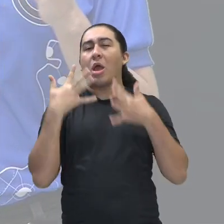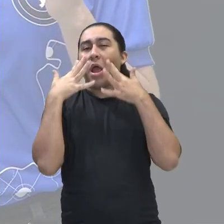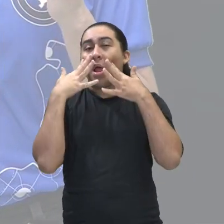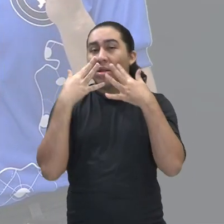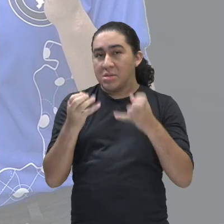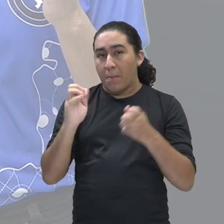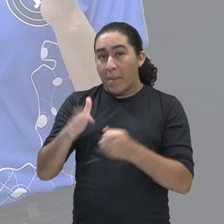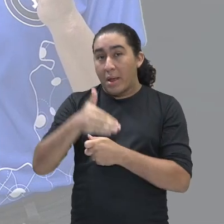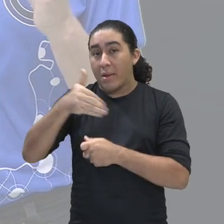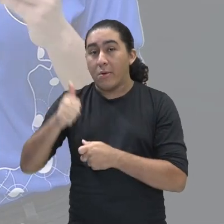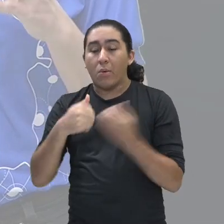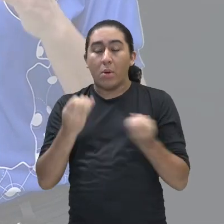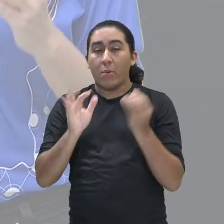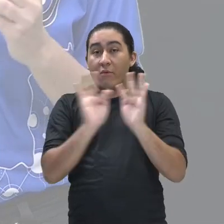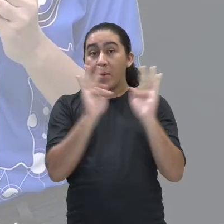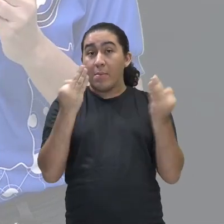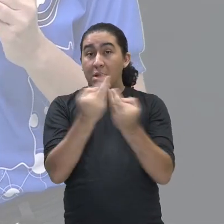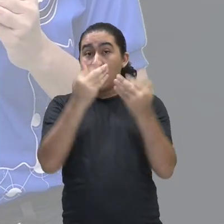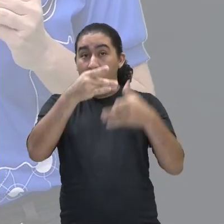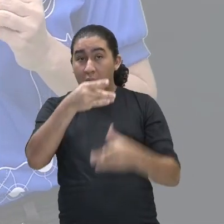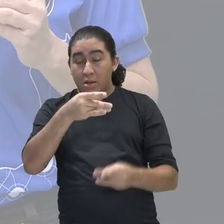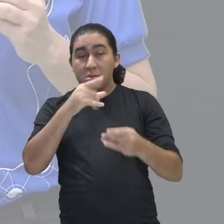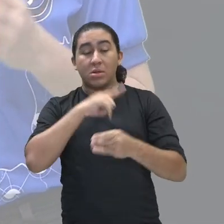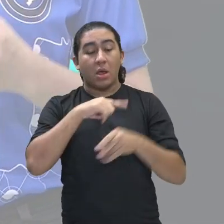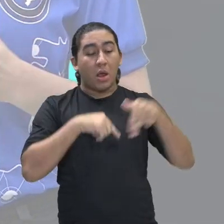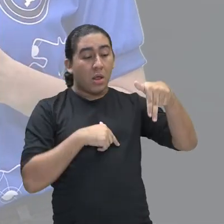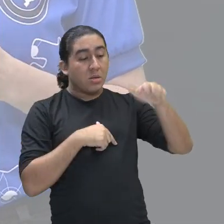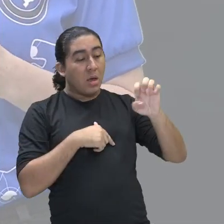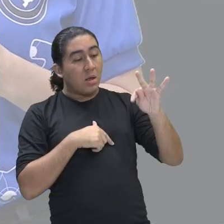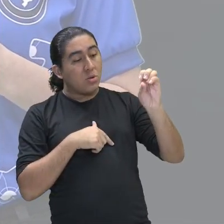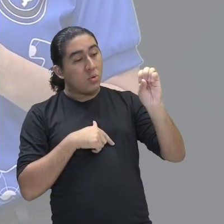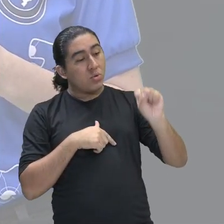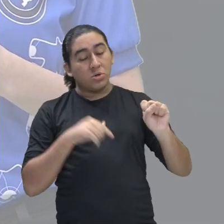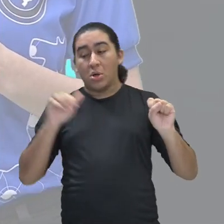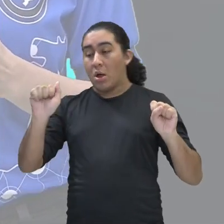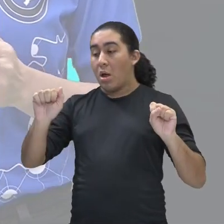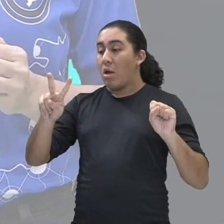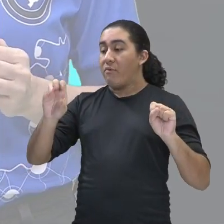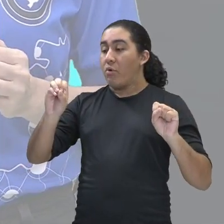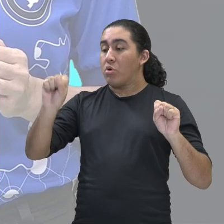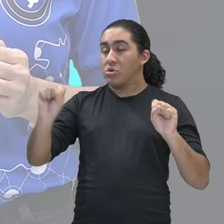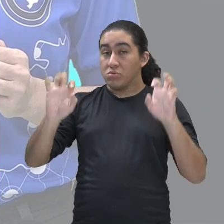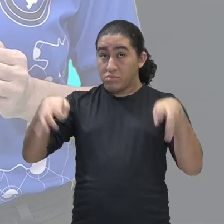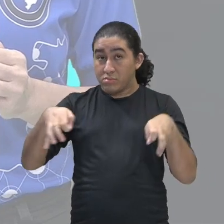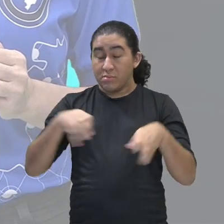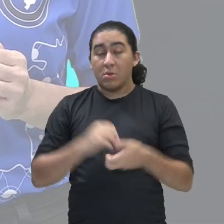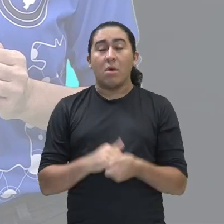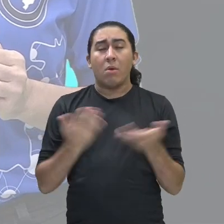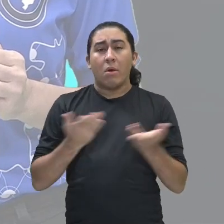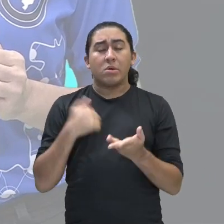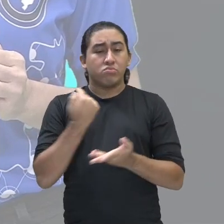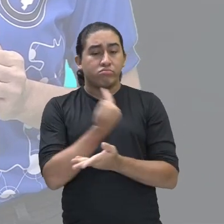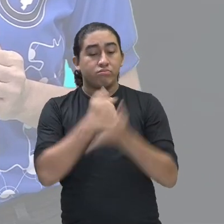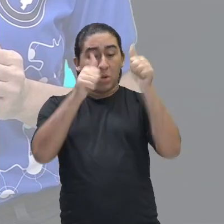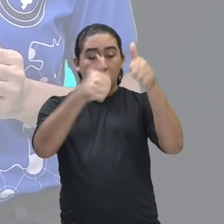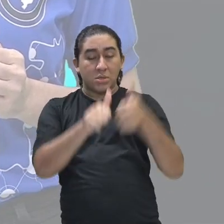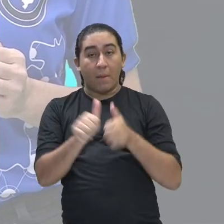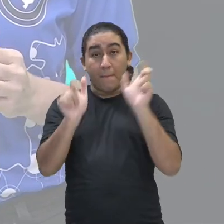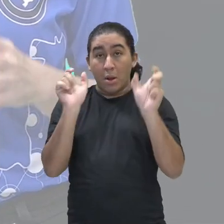mais estendida a família, né? Dos netos para os avós, ok? Então, vamos ver cada uma dessas palavras com